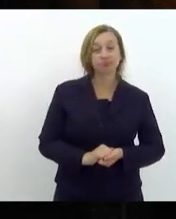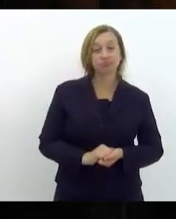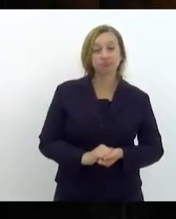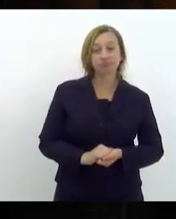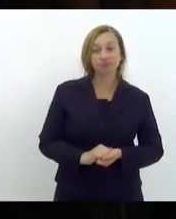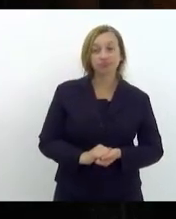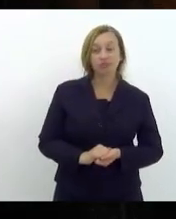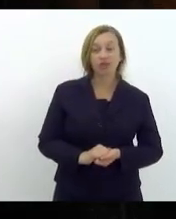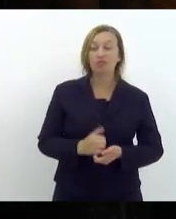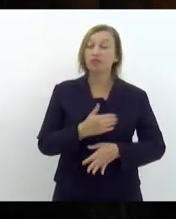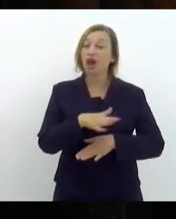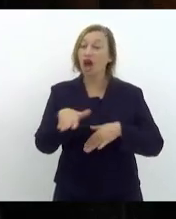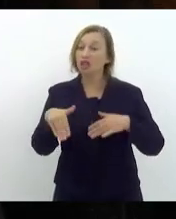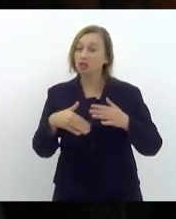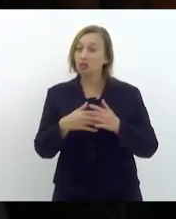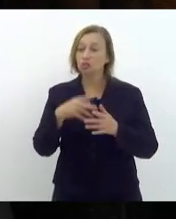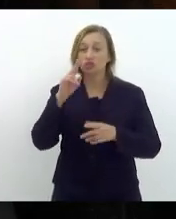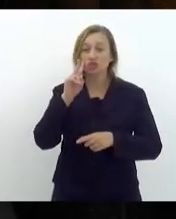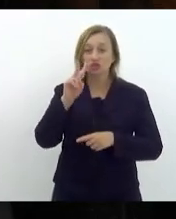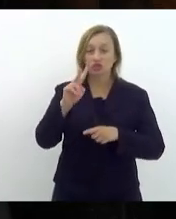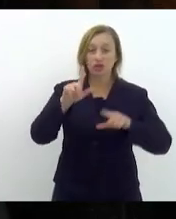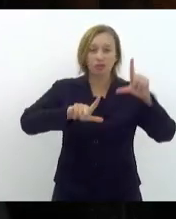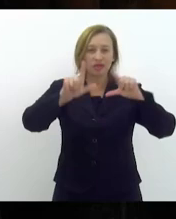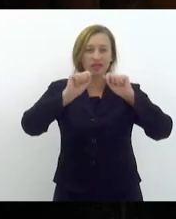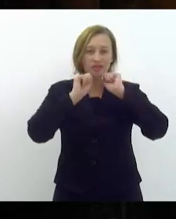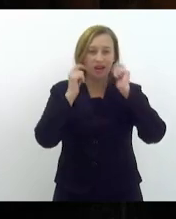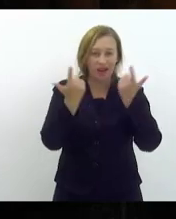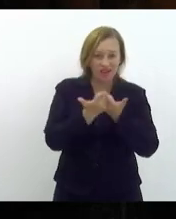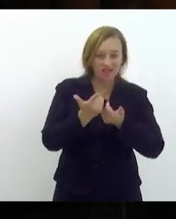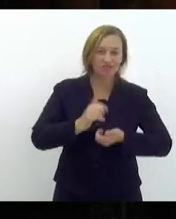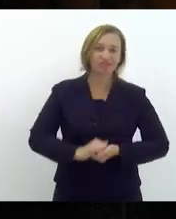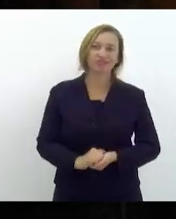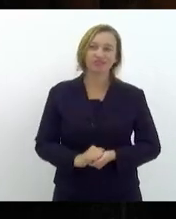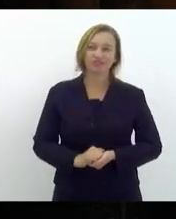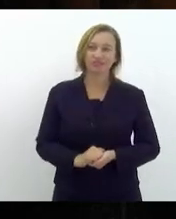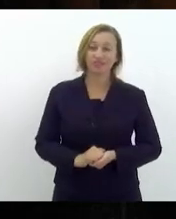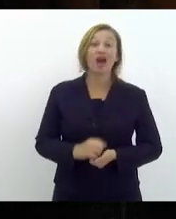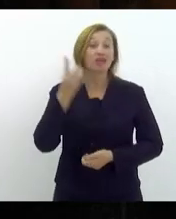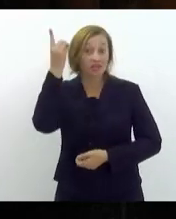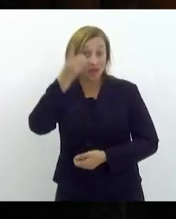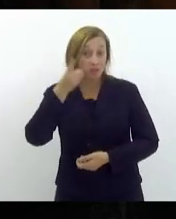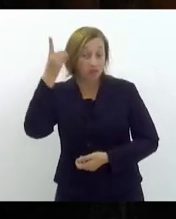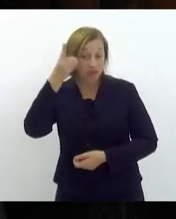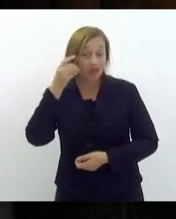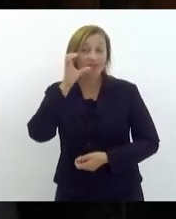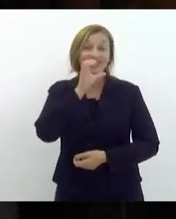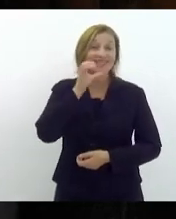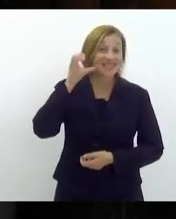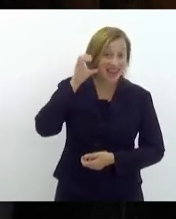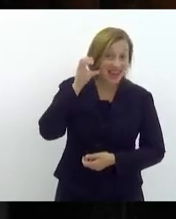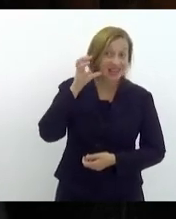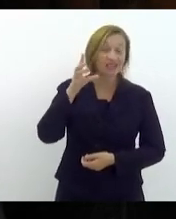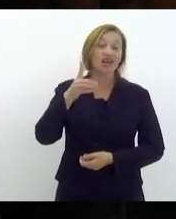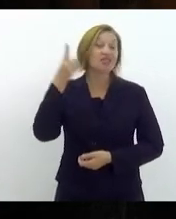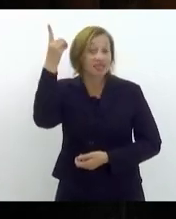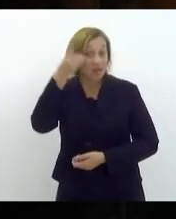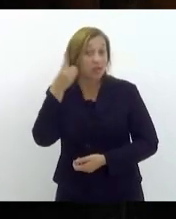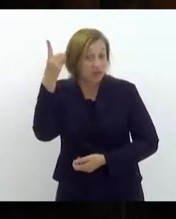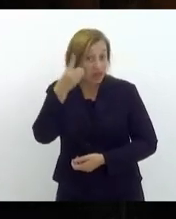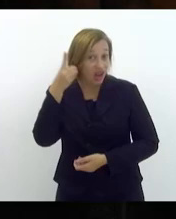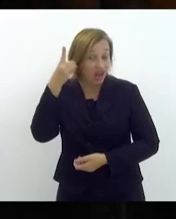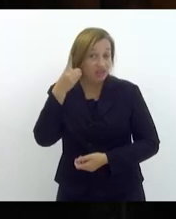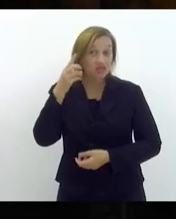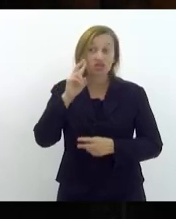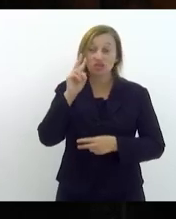senhoras e senhores espectadores da TV Alerta senhora deputada Célia Jordão senhores deputados